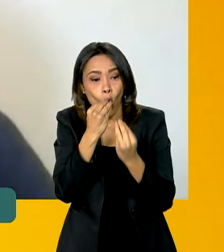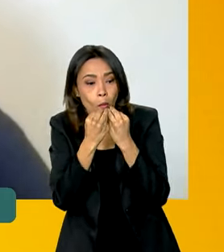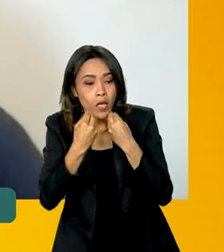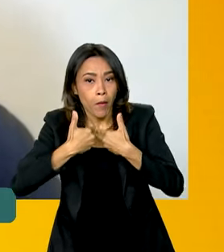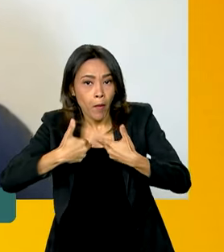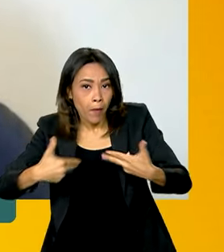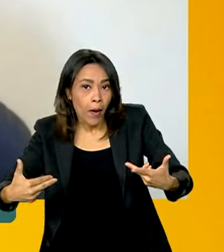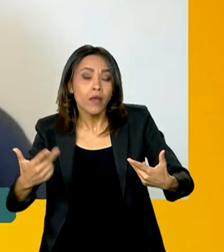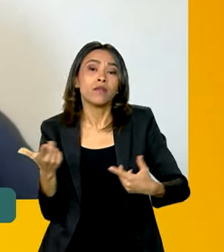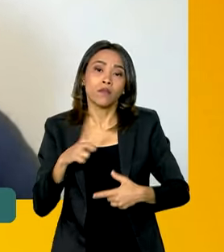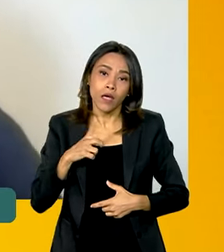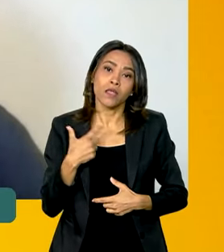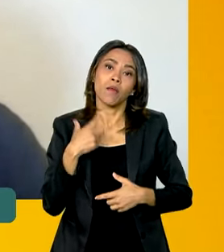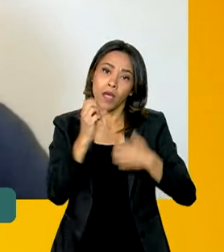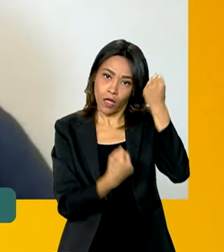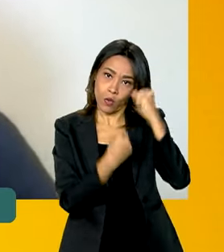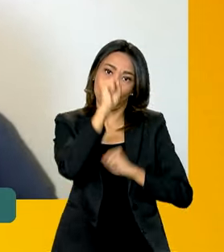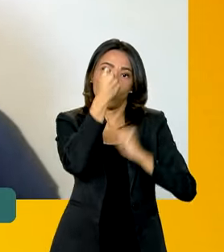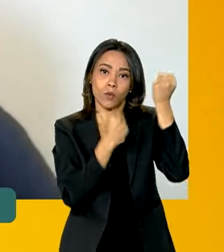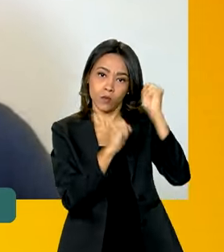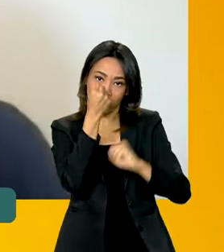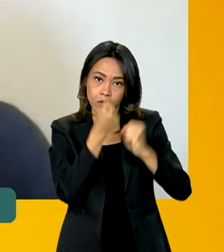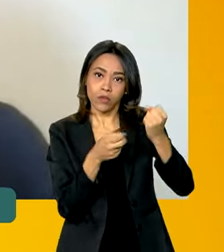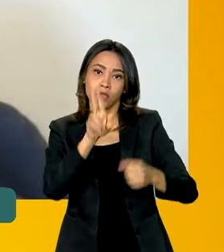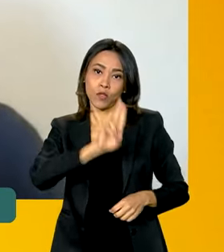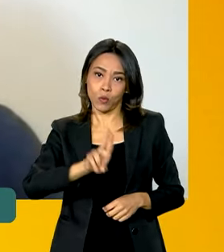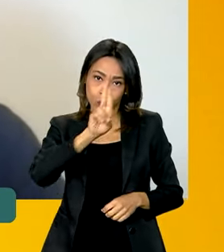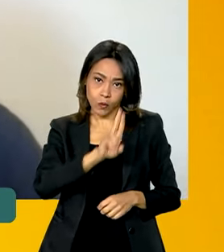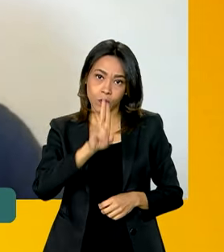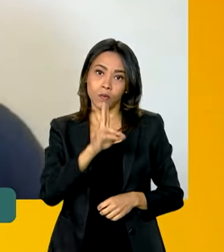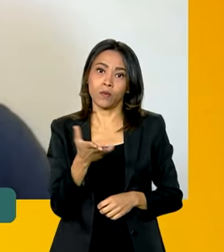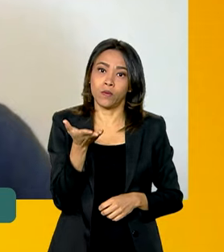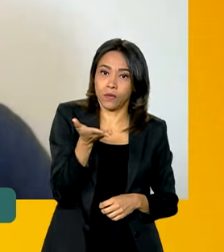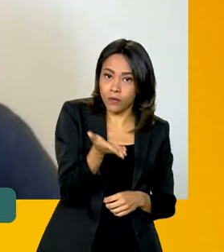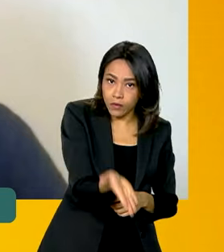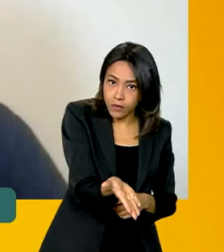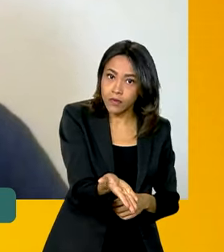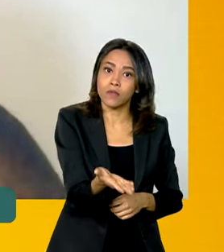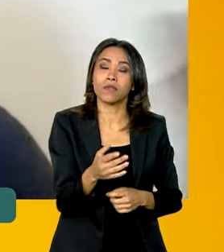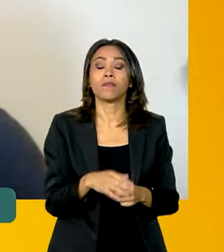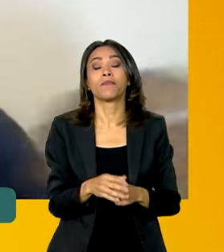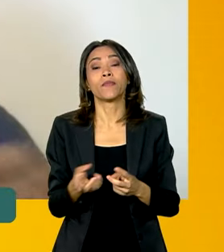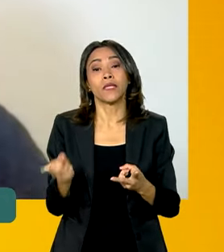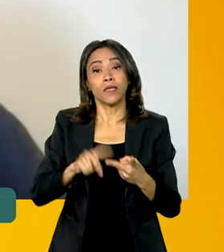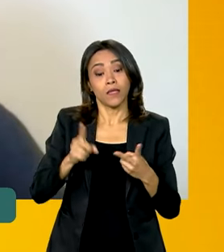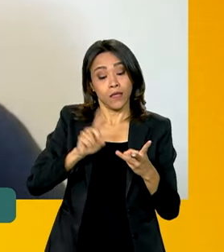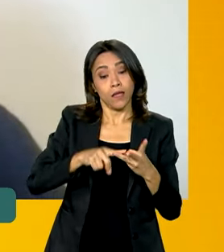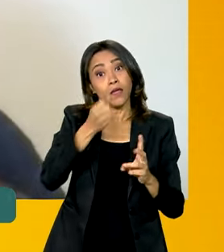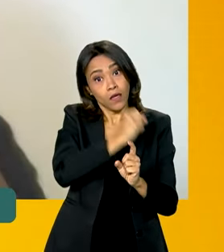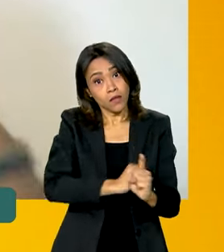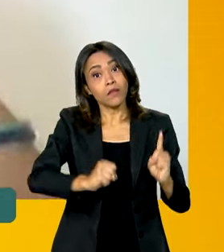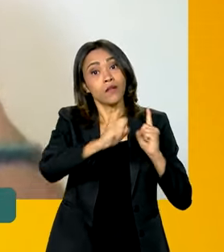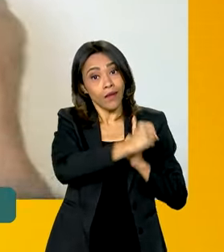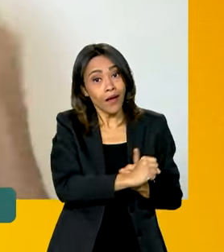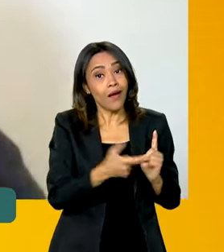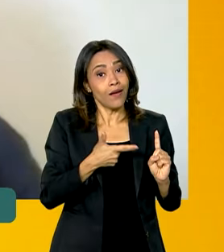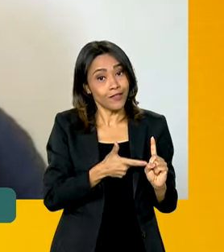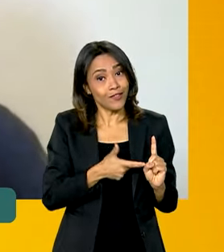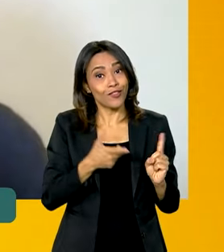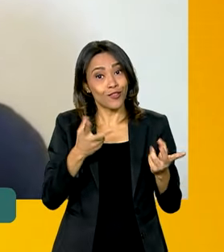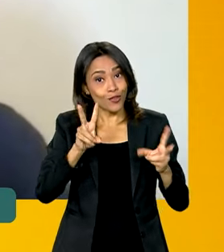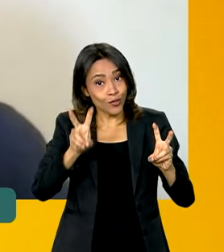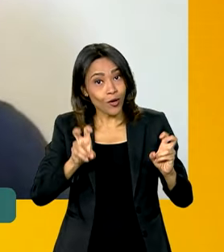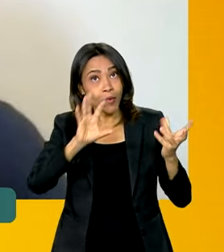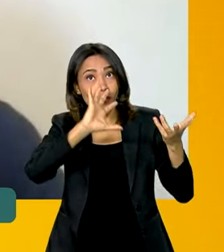pesca industrial se propicia dos recursos pesqueiros e a sociedade como um todo na questão de mudança